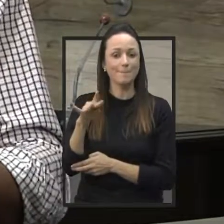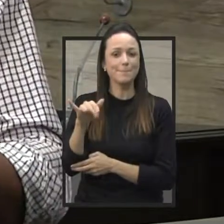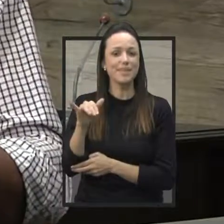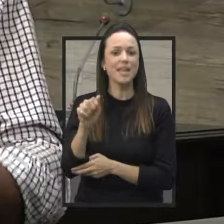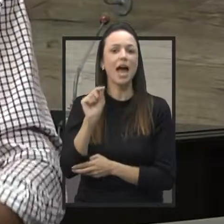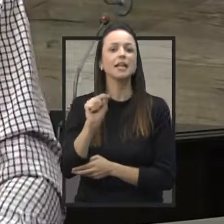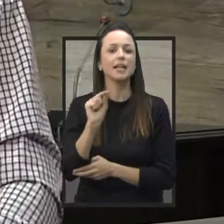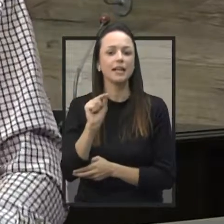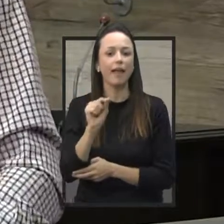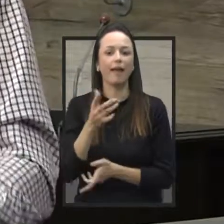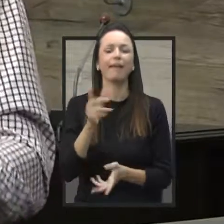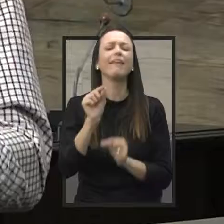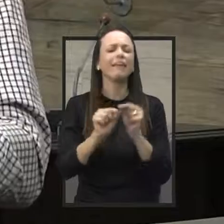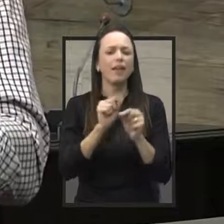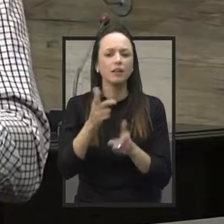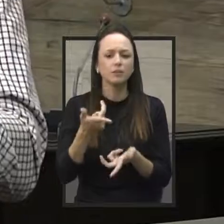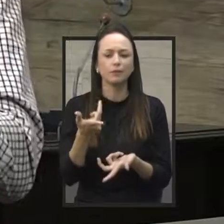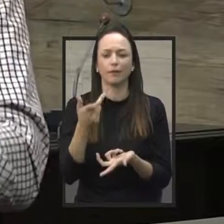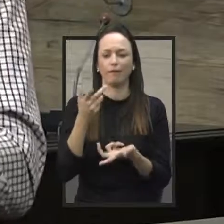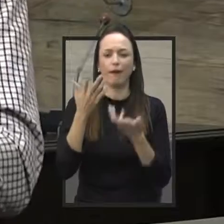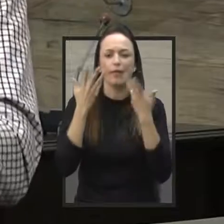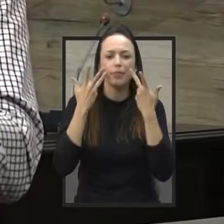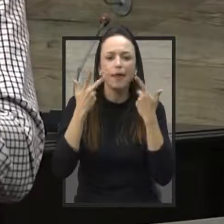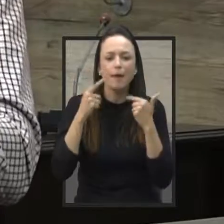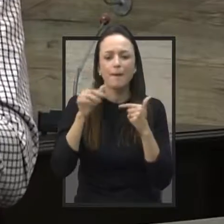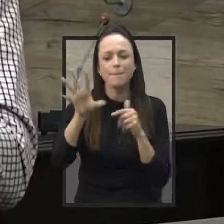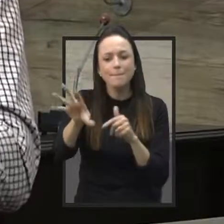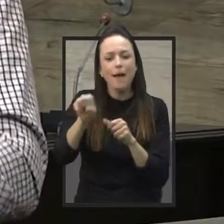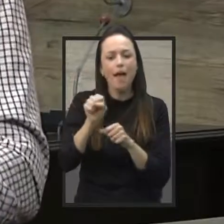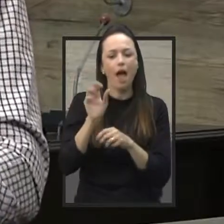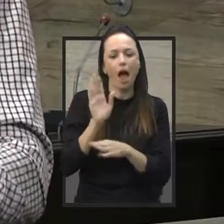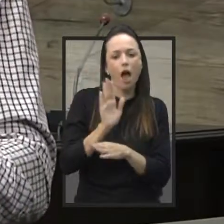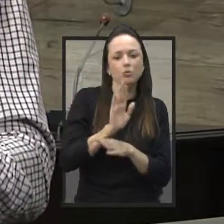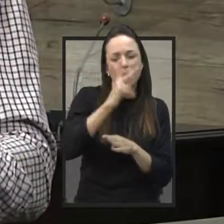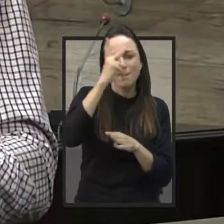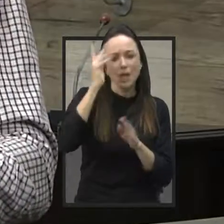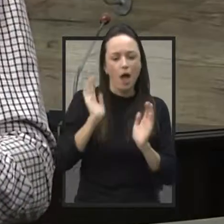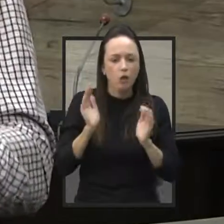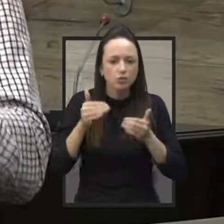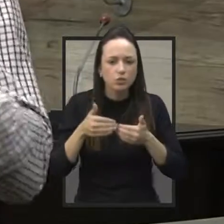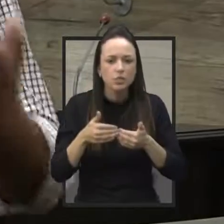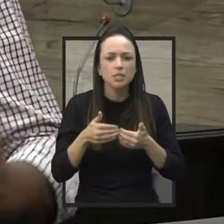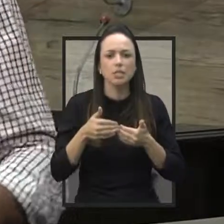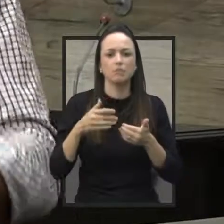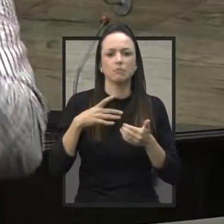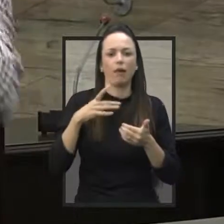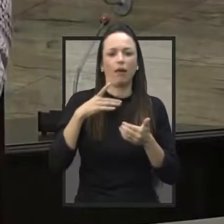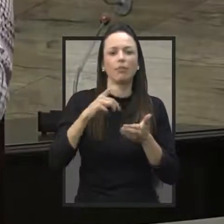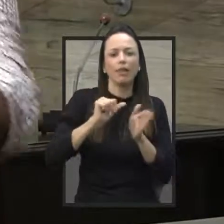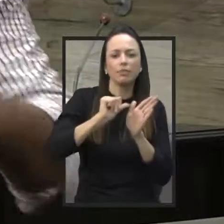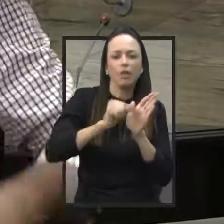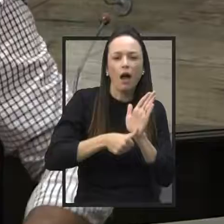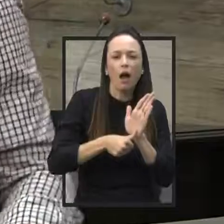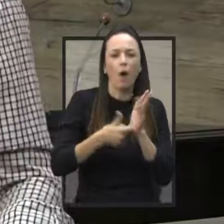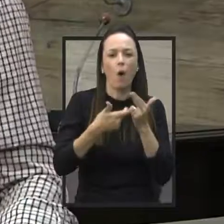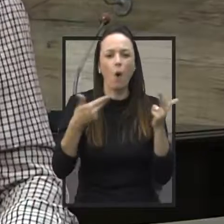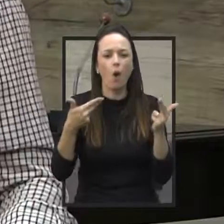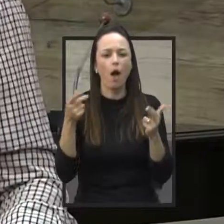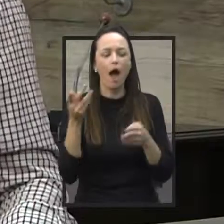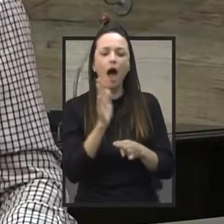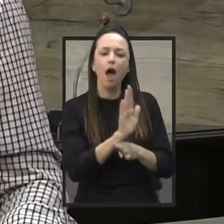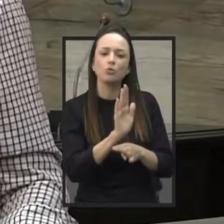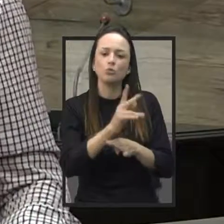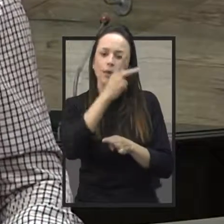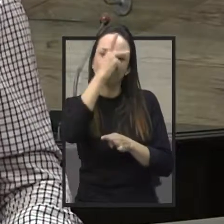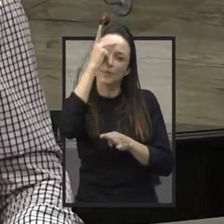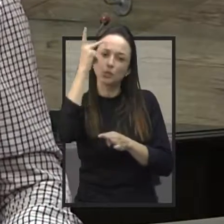pegar pessoas que têm autistas, pessoas que têm síndrome de Down, isso é uma terapia muito boa que pode ser